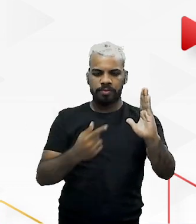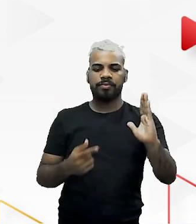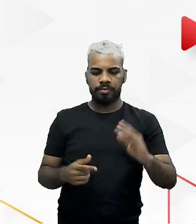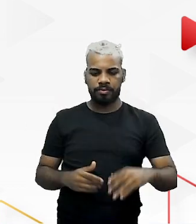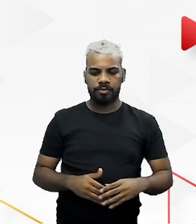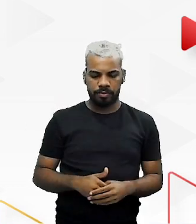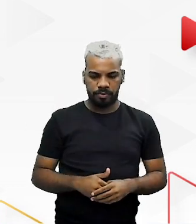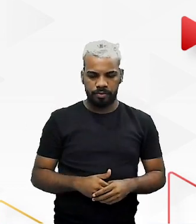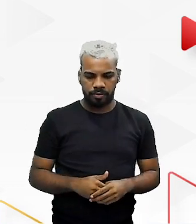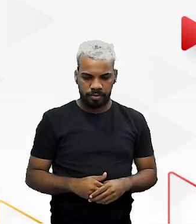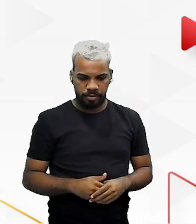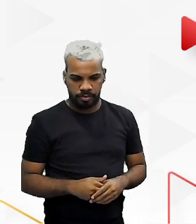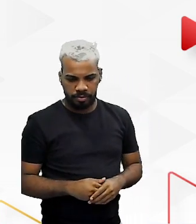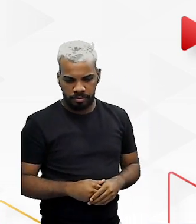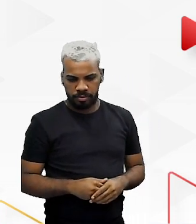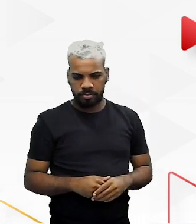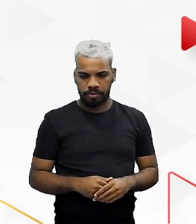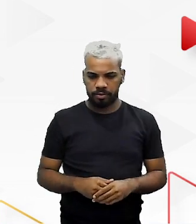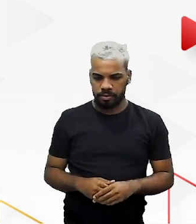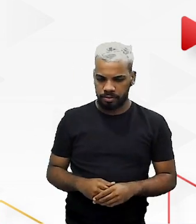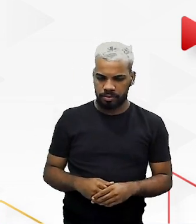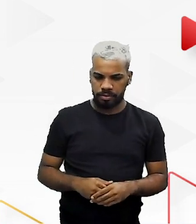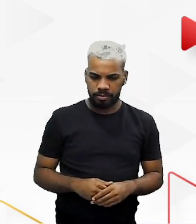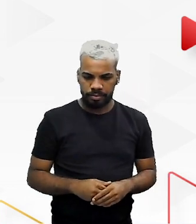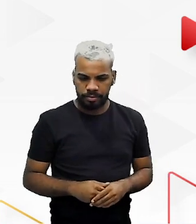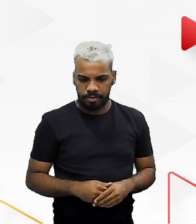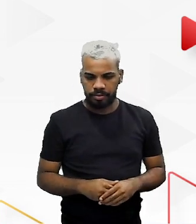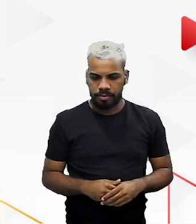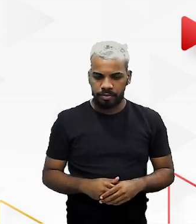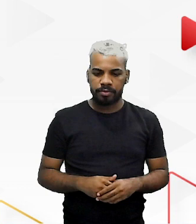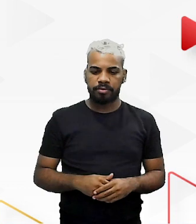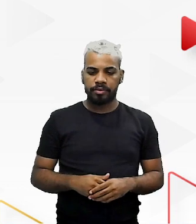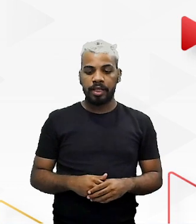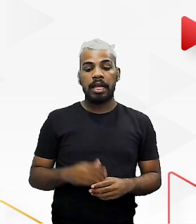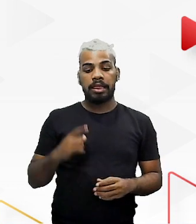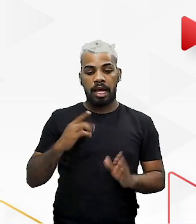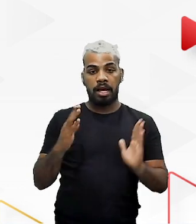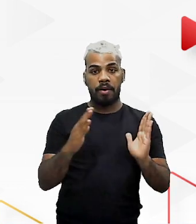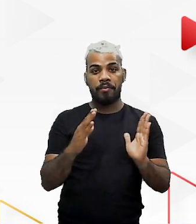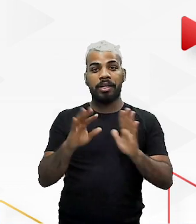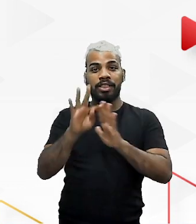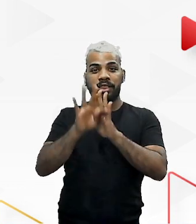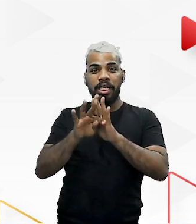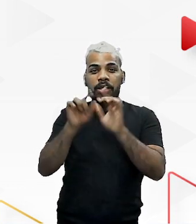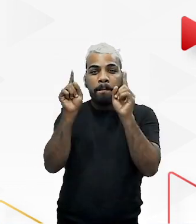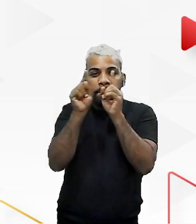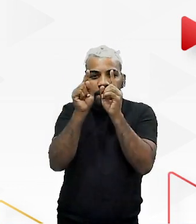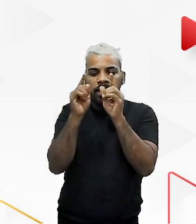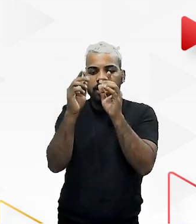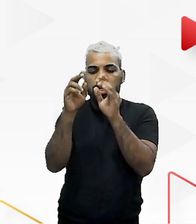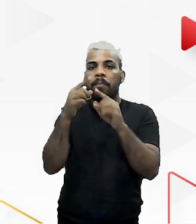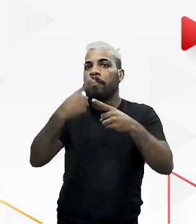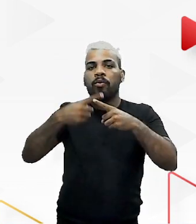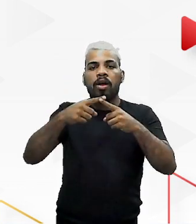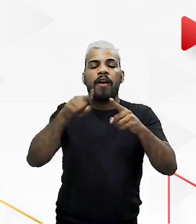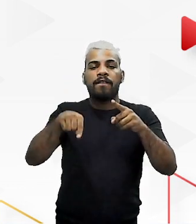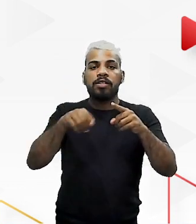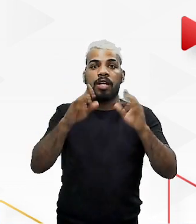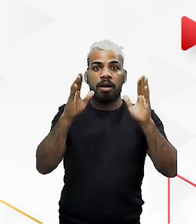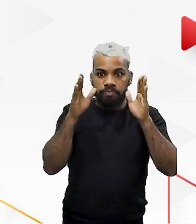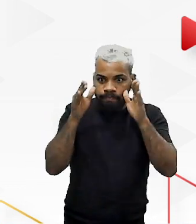itens do layout da página, e o texto está com as letrinhas bem pequenininhas, justamente para você parar